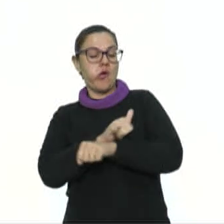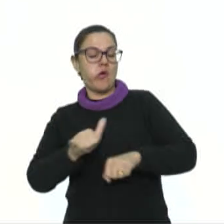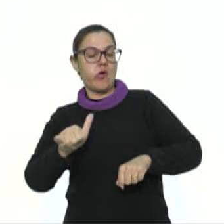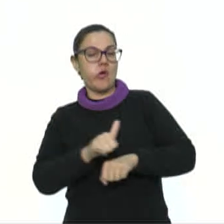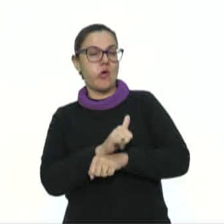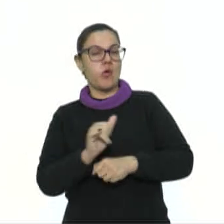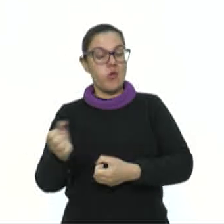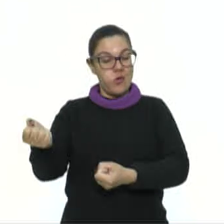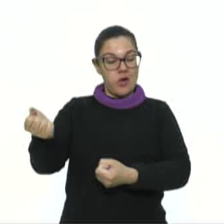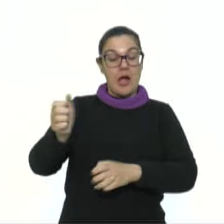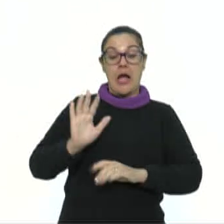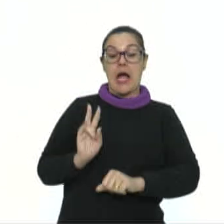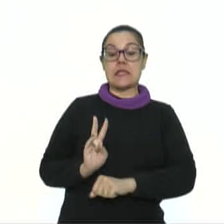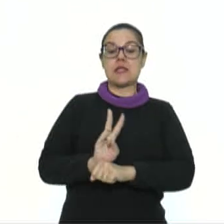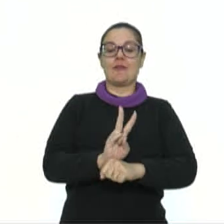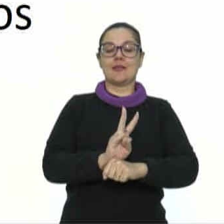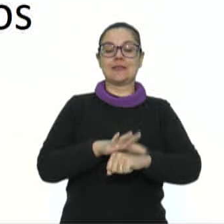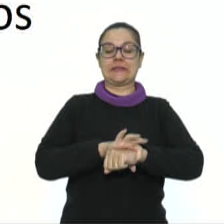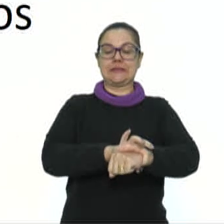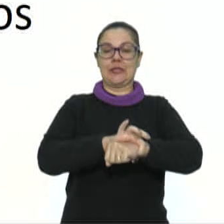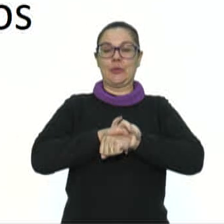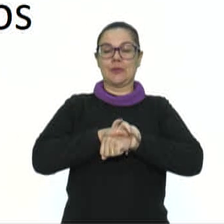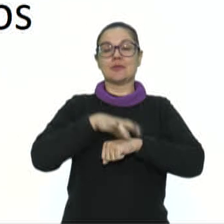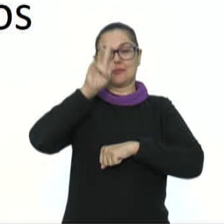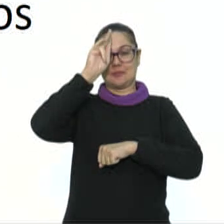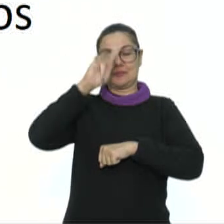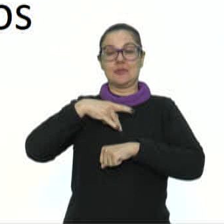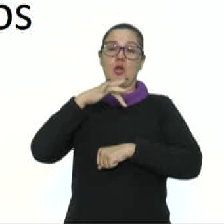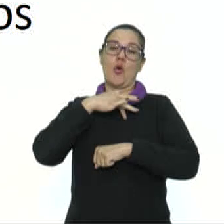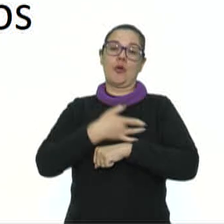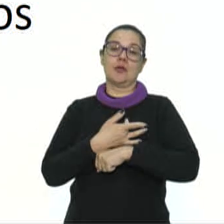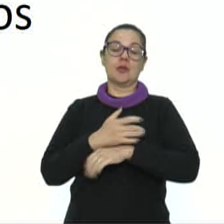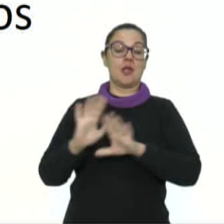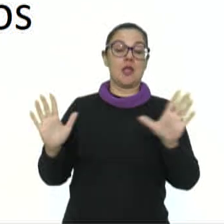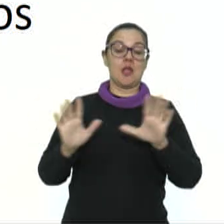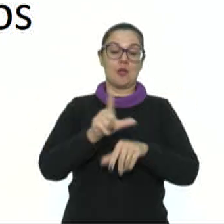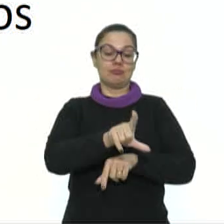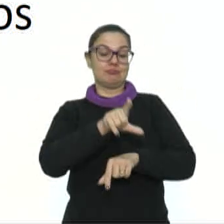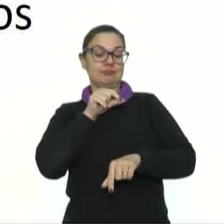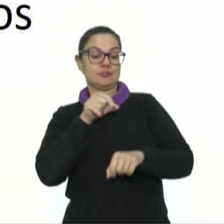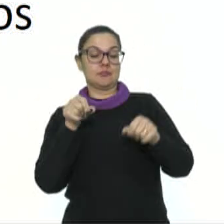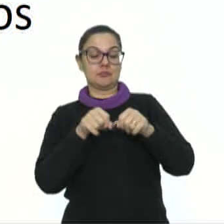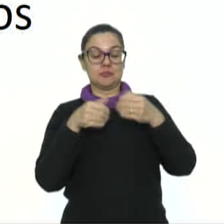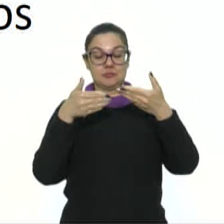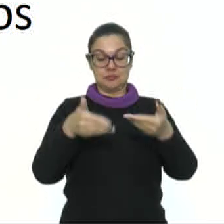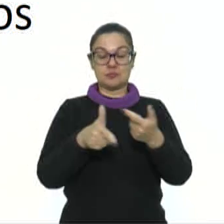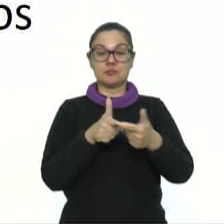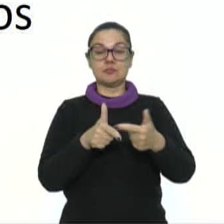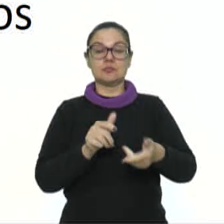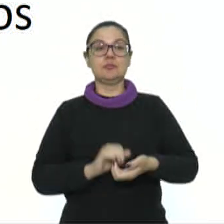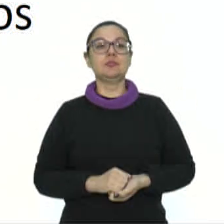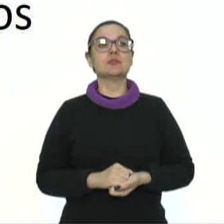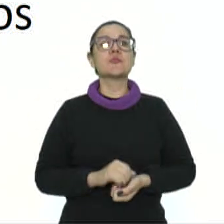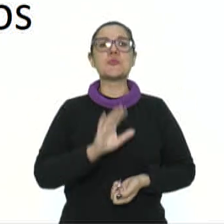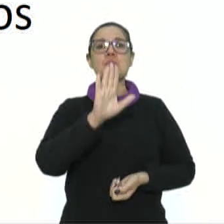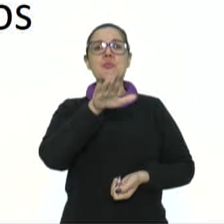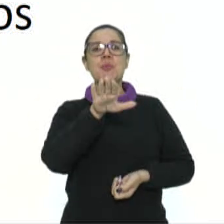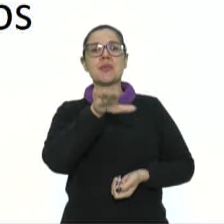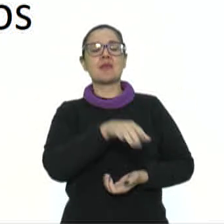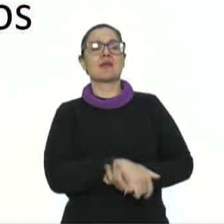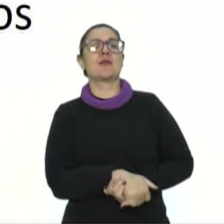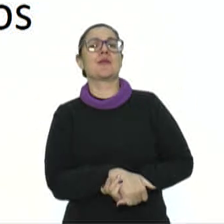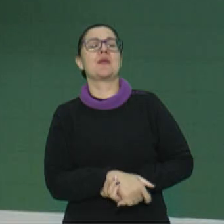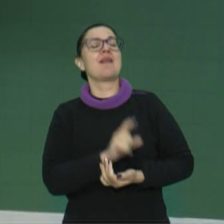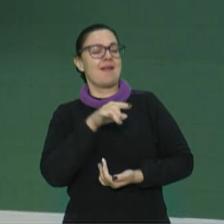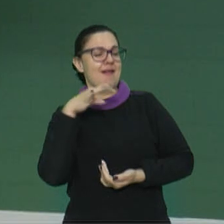para se defender ou não tomar uma ação diante de um problema. Então veja, legal,